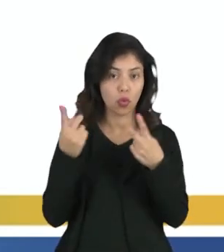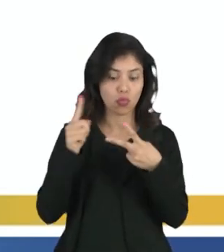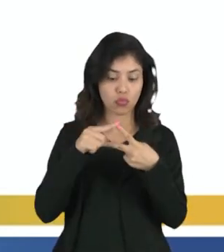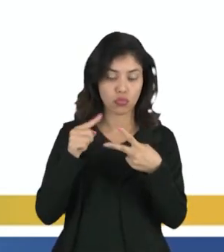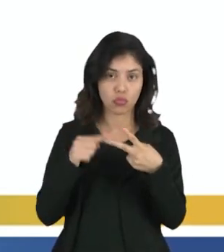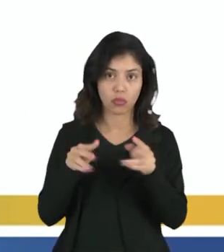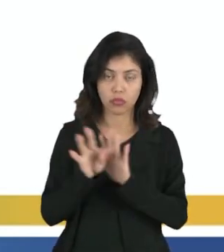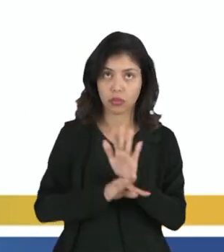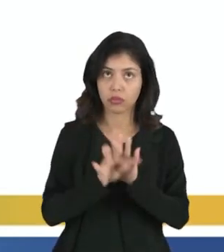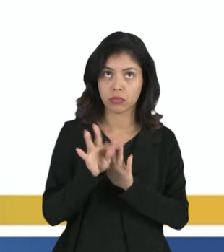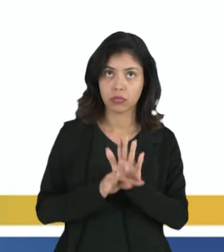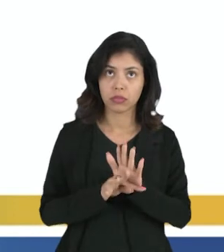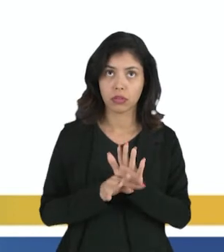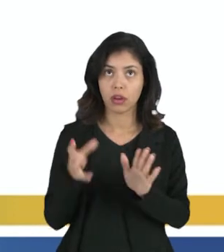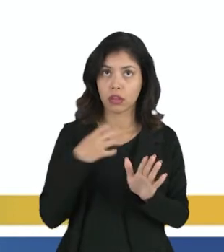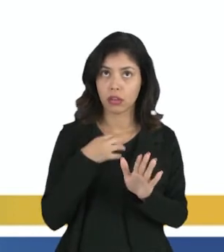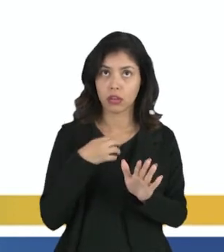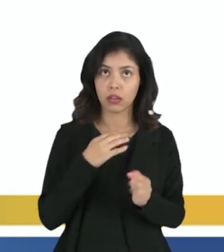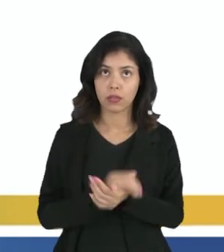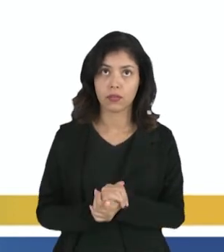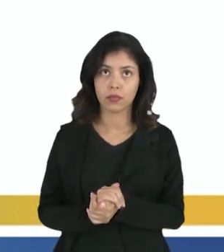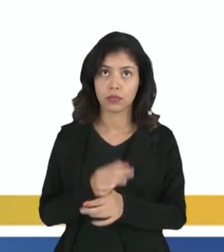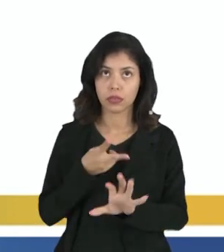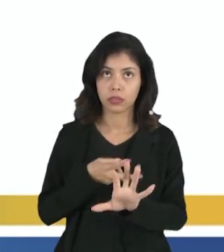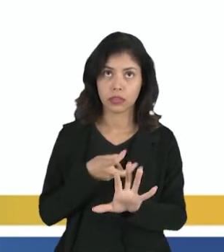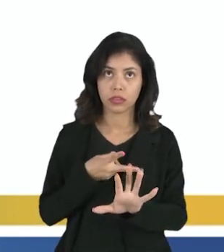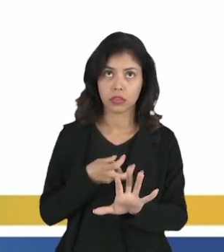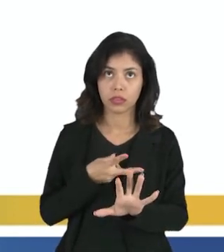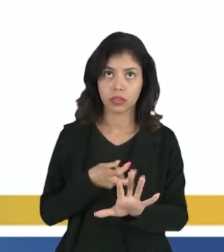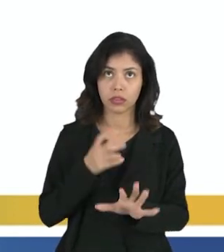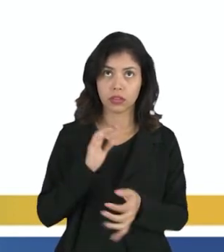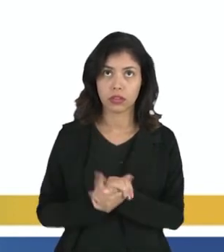os textos do sentido